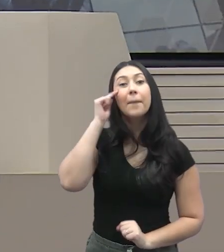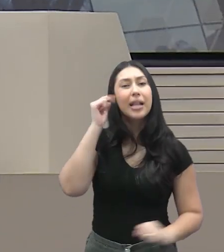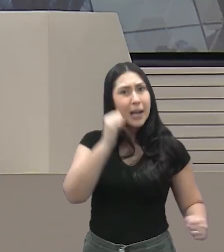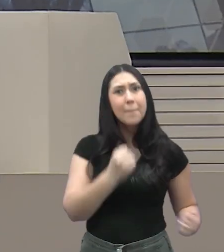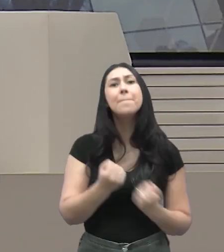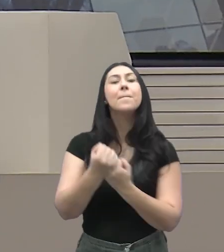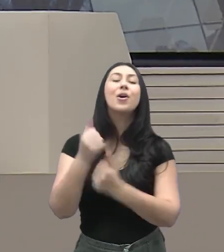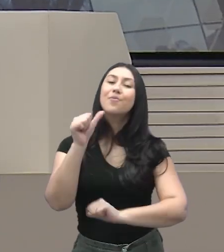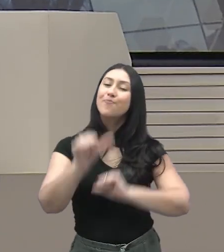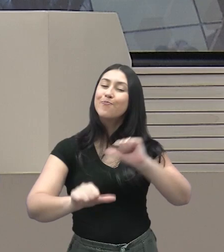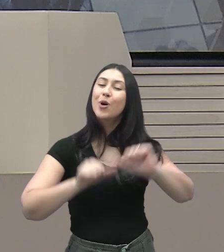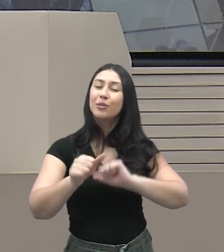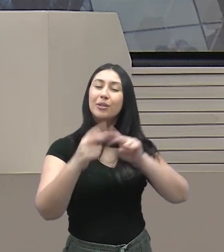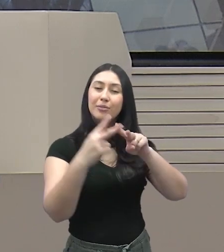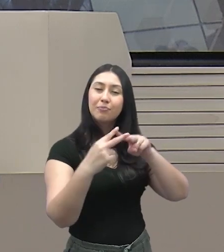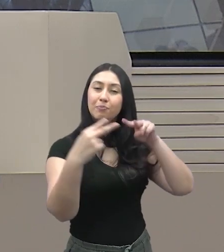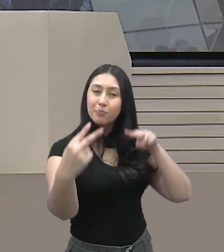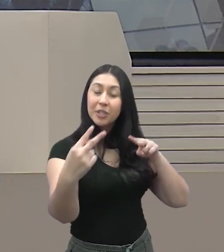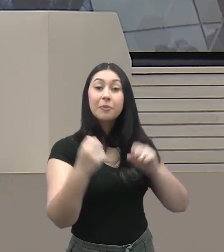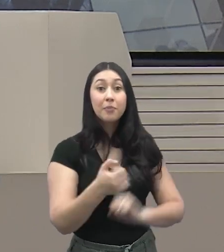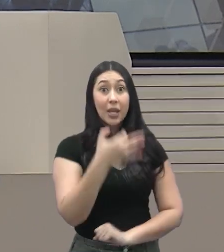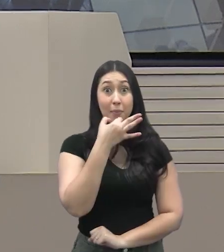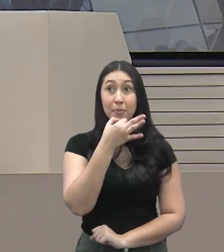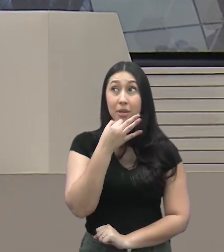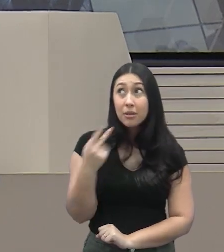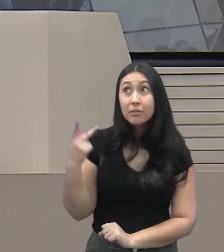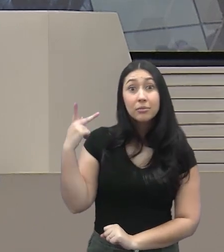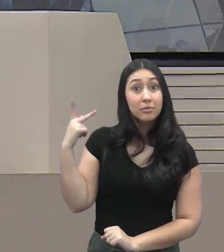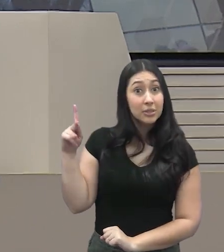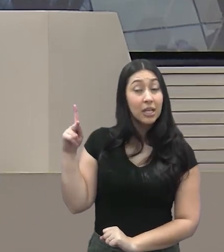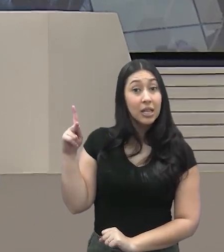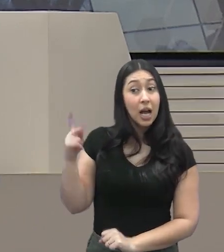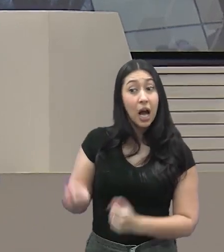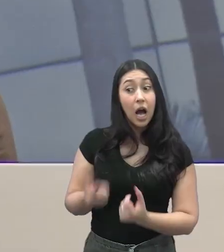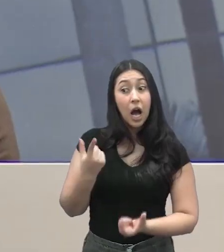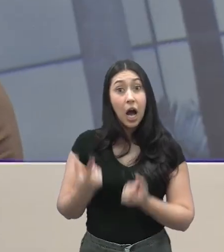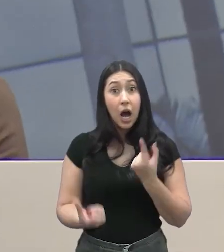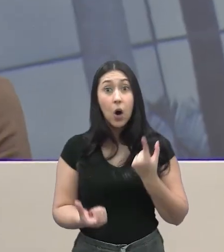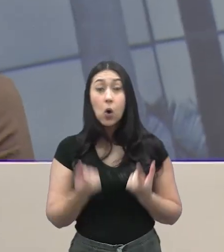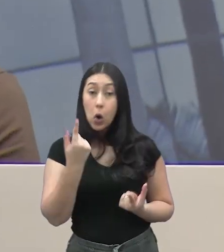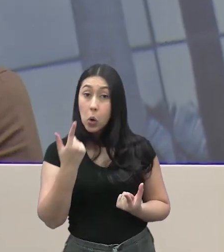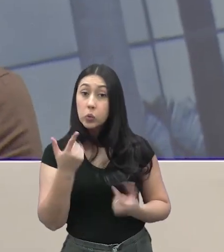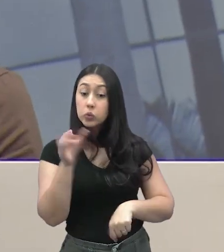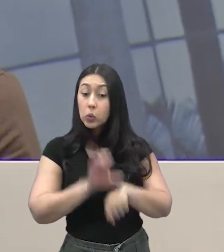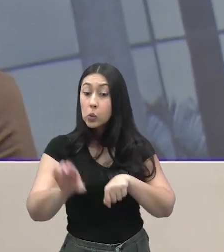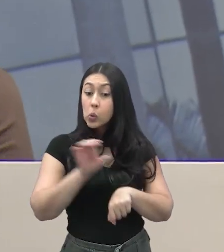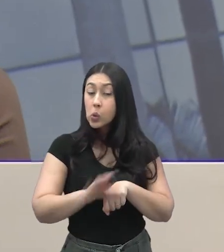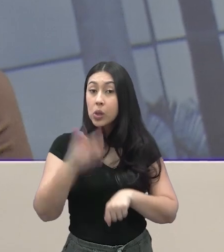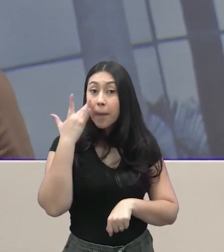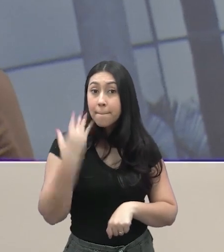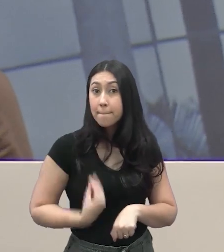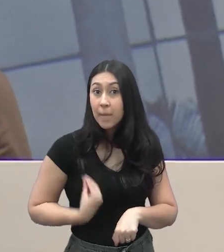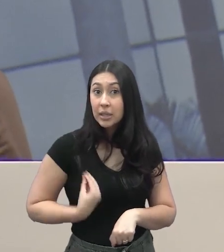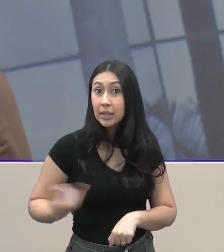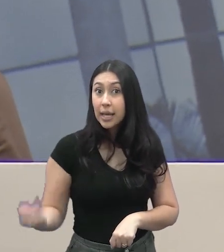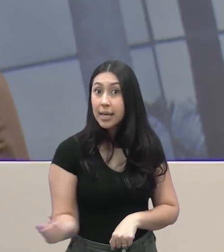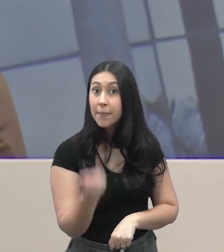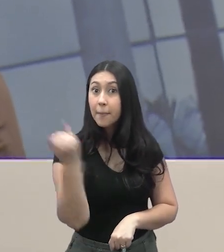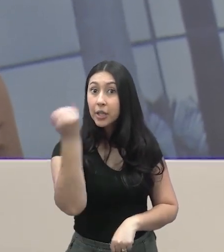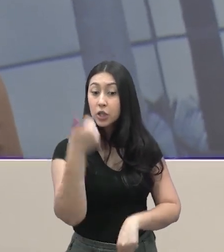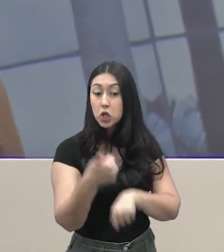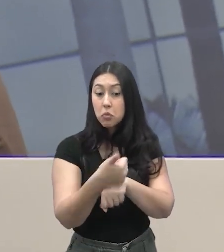vereadora Amélia Naomi apoia as mudanças no ensino à distância no país. Para a vereadora, manter certos cursos no modelo presencial